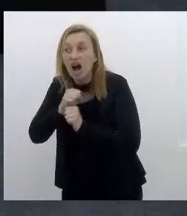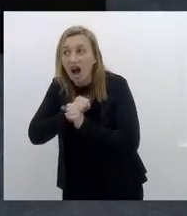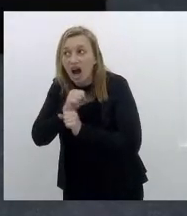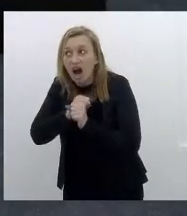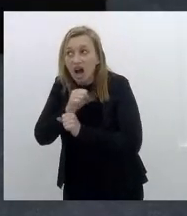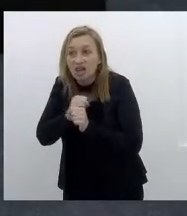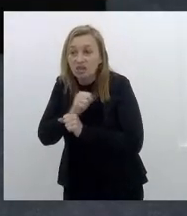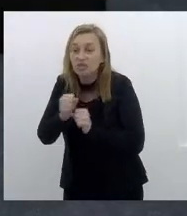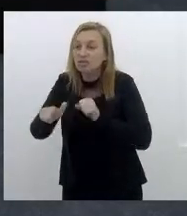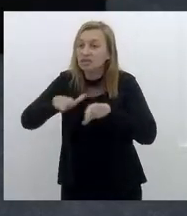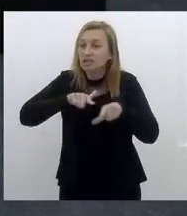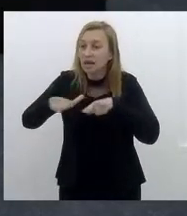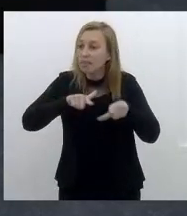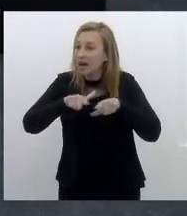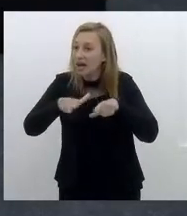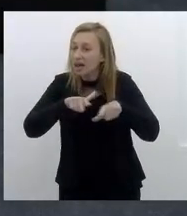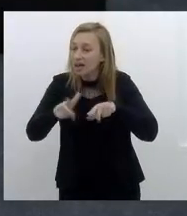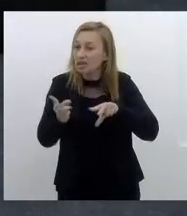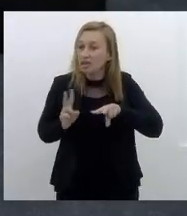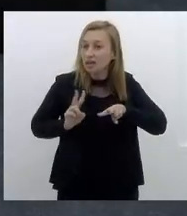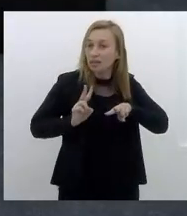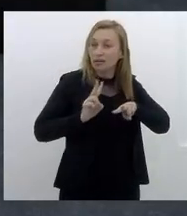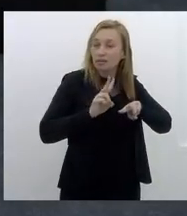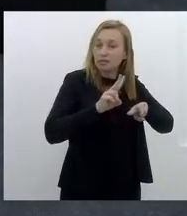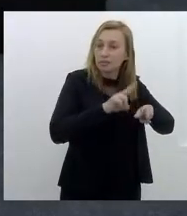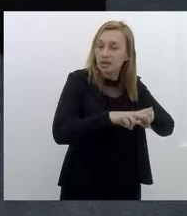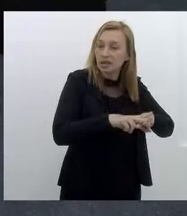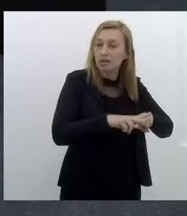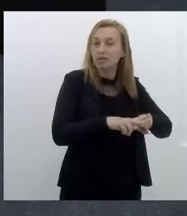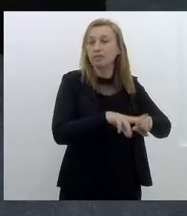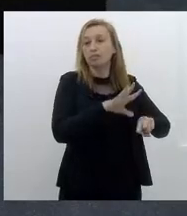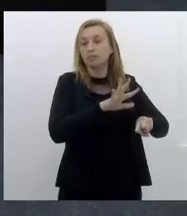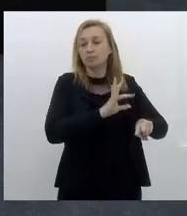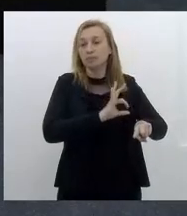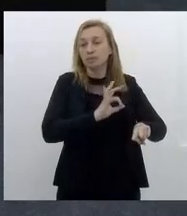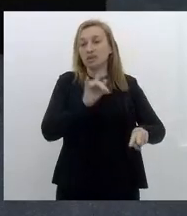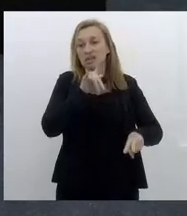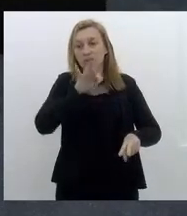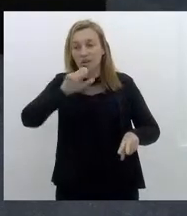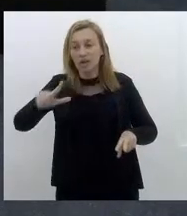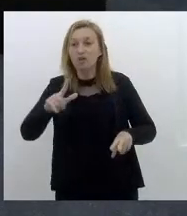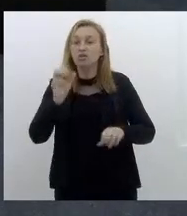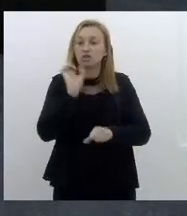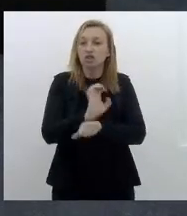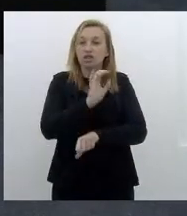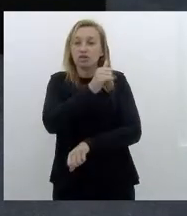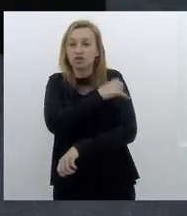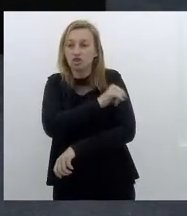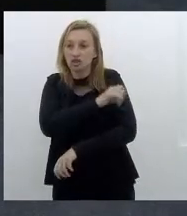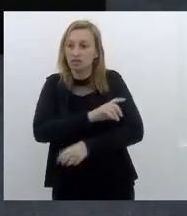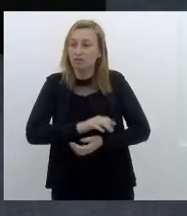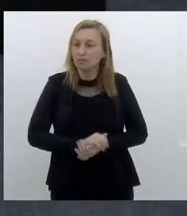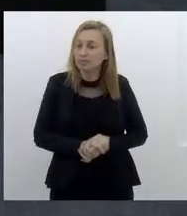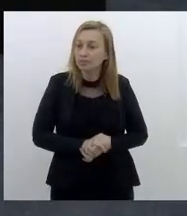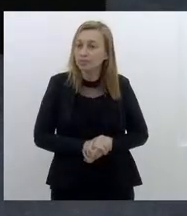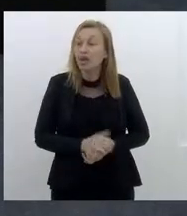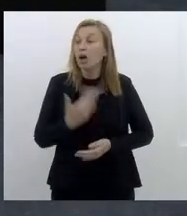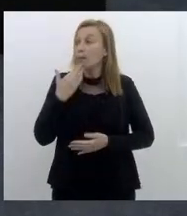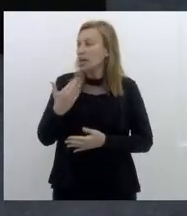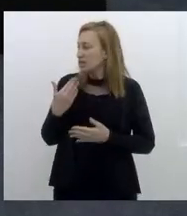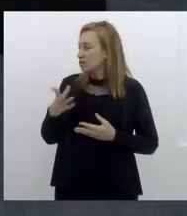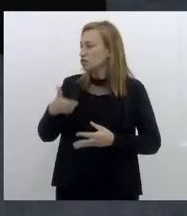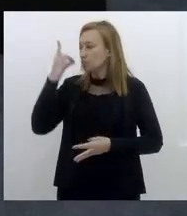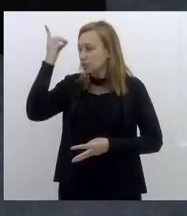de efetivo exercício no cargo de policial penal do Estado do Rio de Janeiro então eu peço a isso